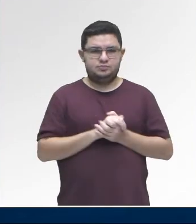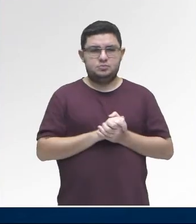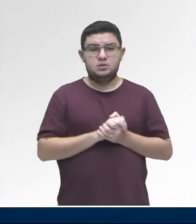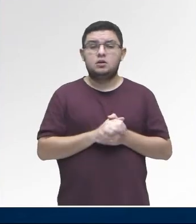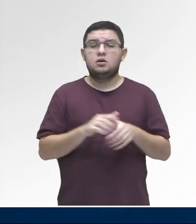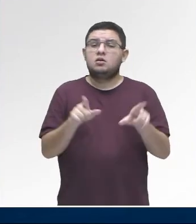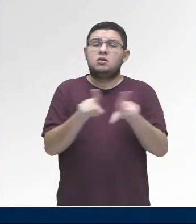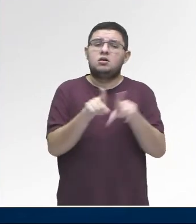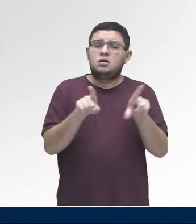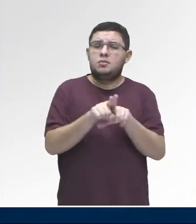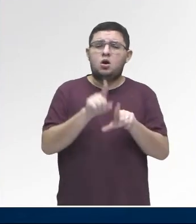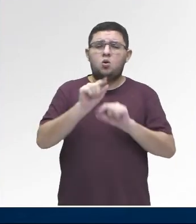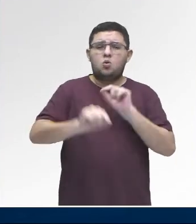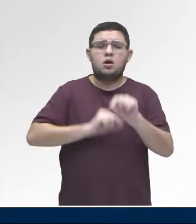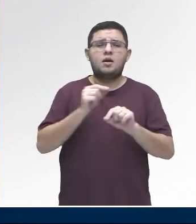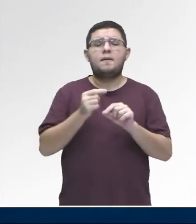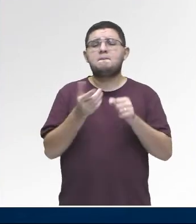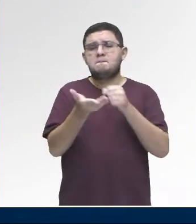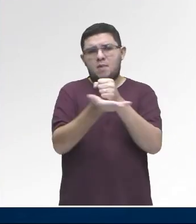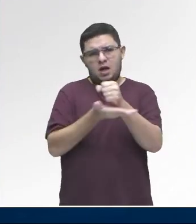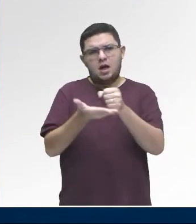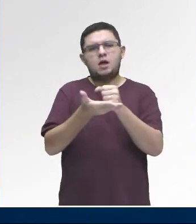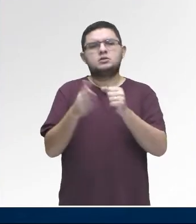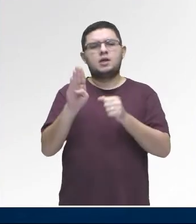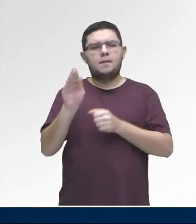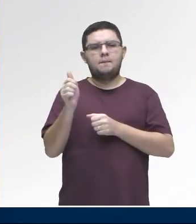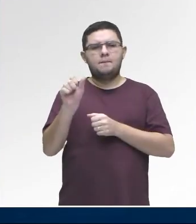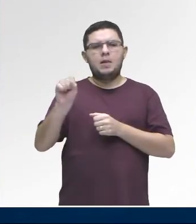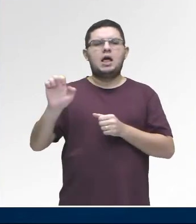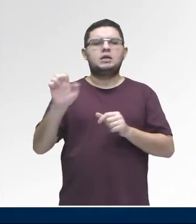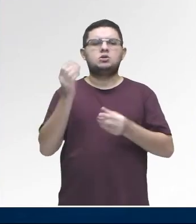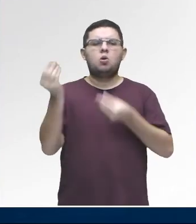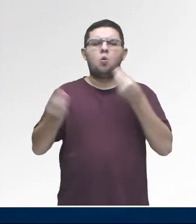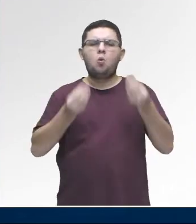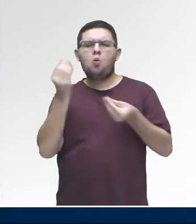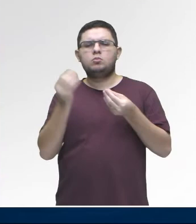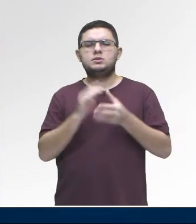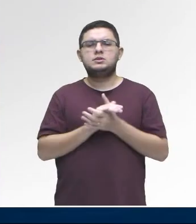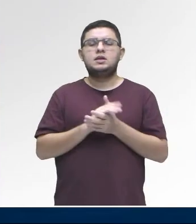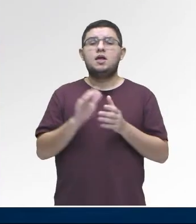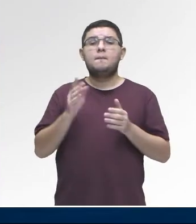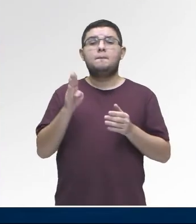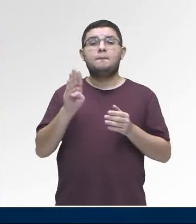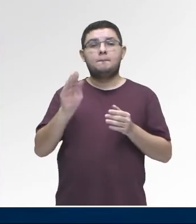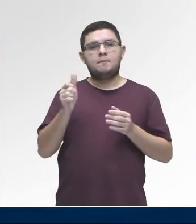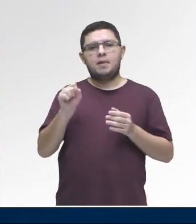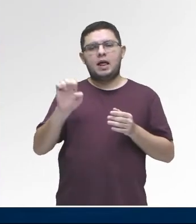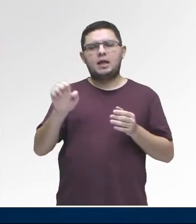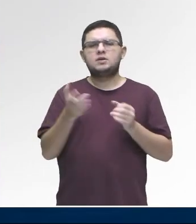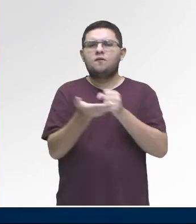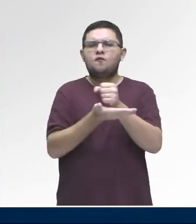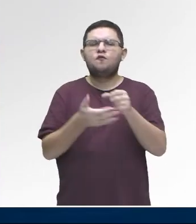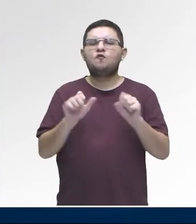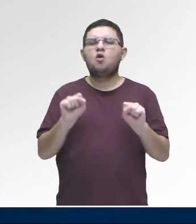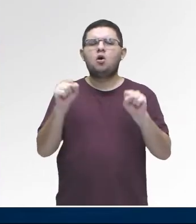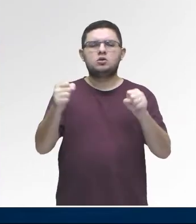com as bases. A base ela vai ser forte quando a constante